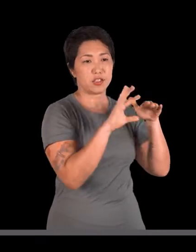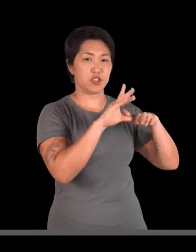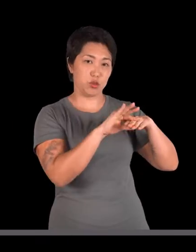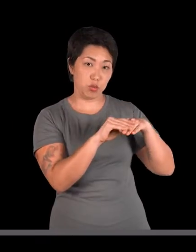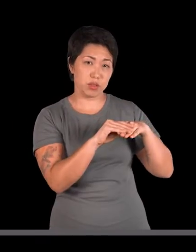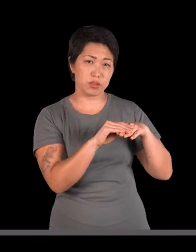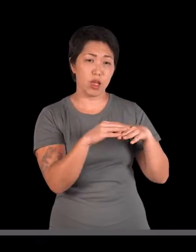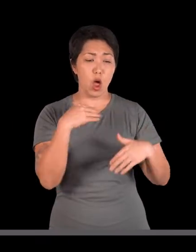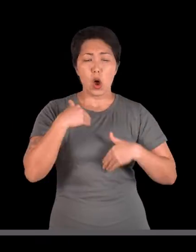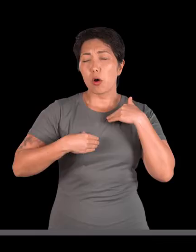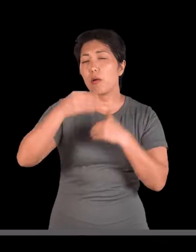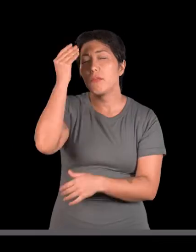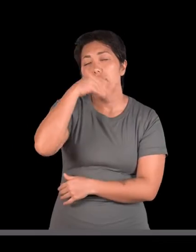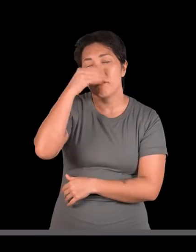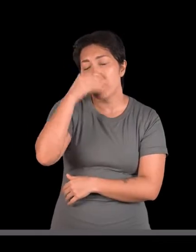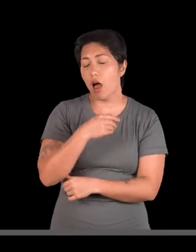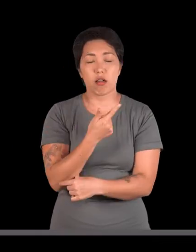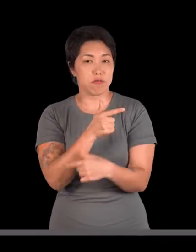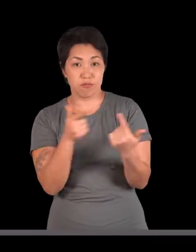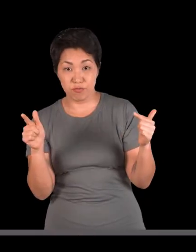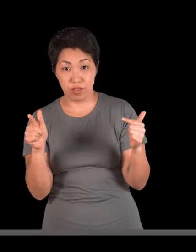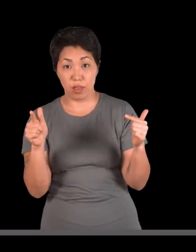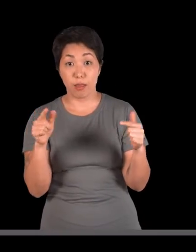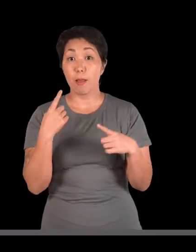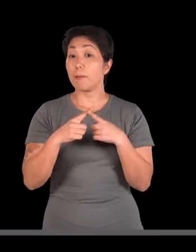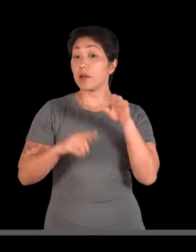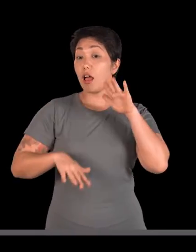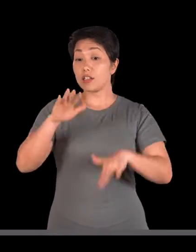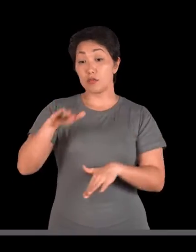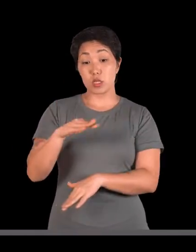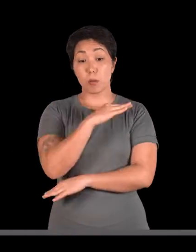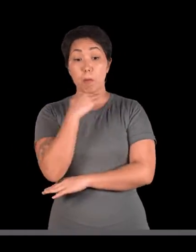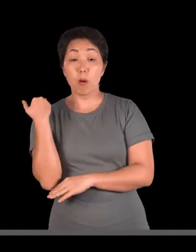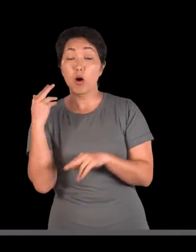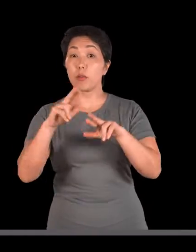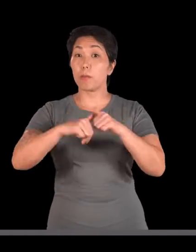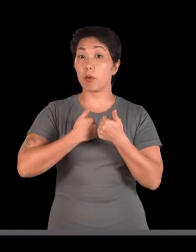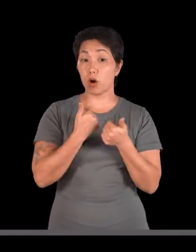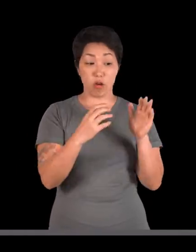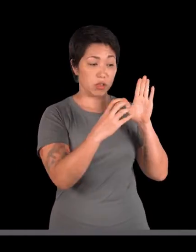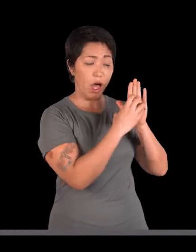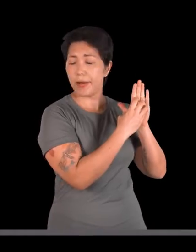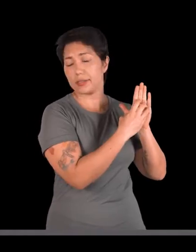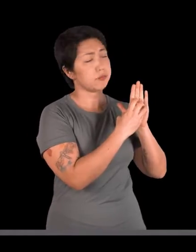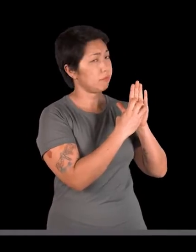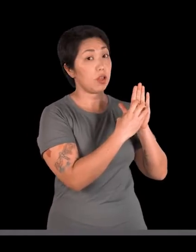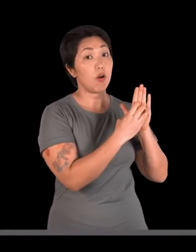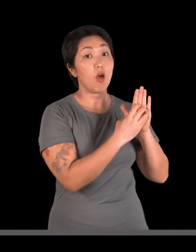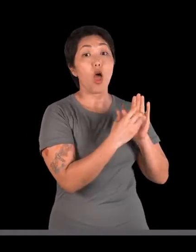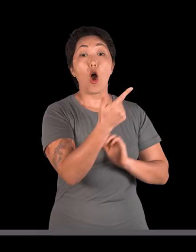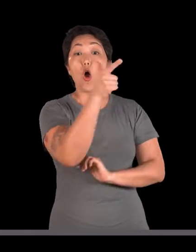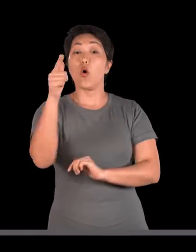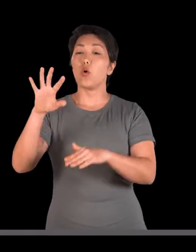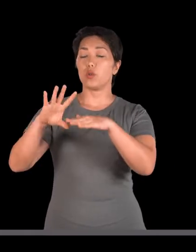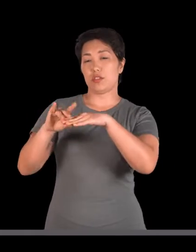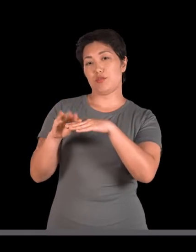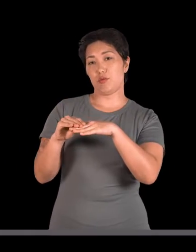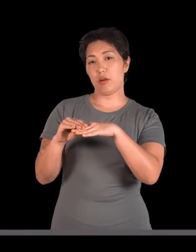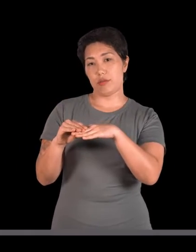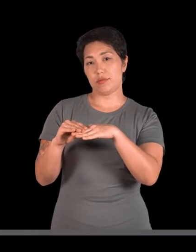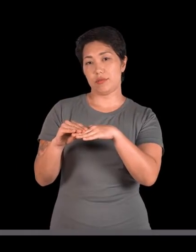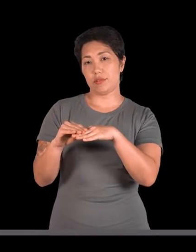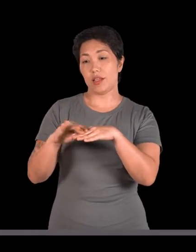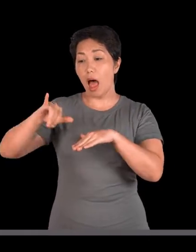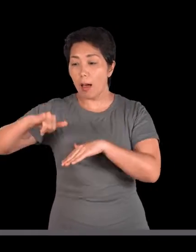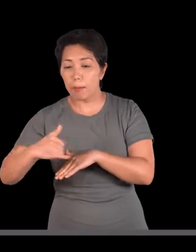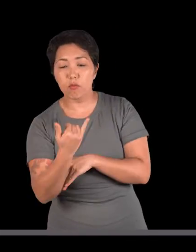pessoa fica muito fragilizada e muitas vezes o que vai levá-la à morte ou ao comprometimento de vida são as doenças oportunistas,